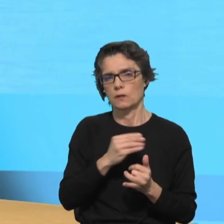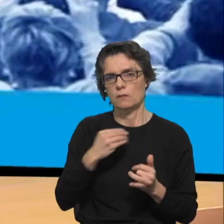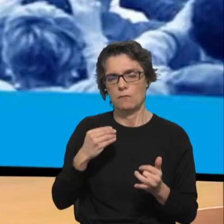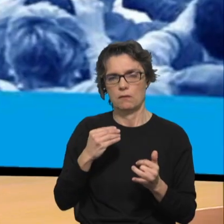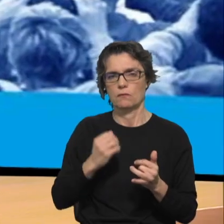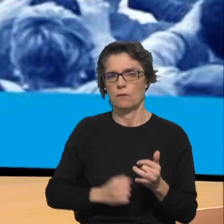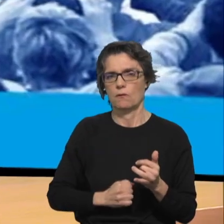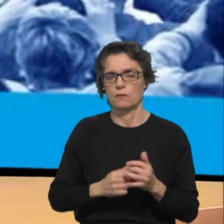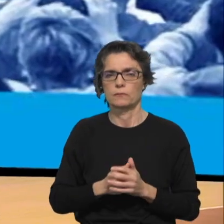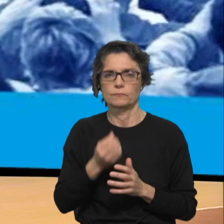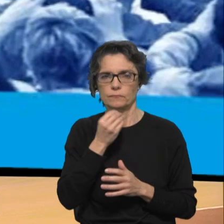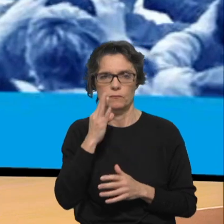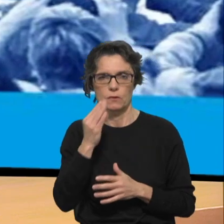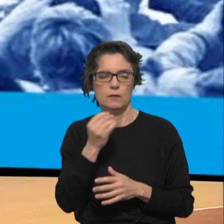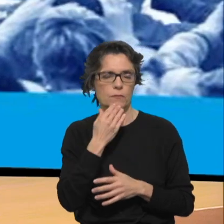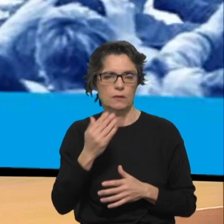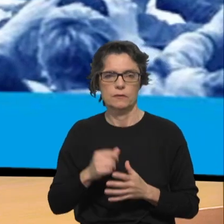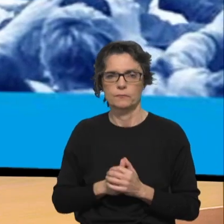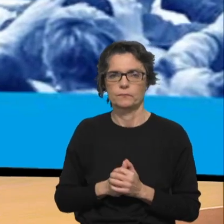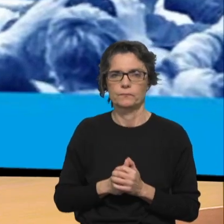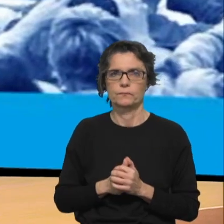Obrigado por estar neste programa.